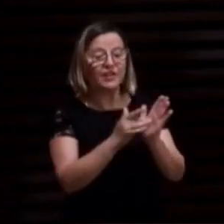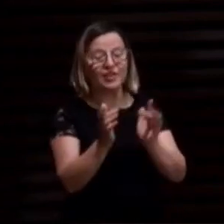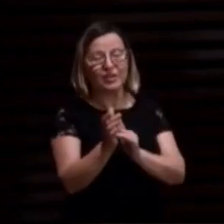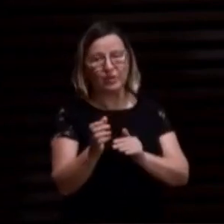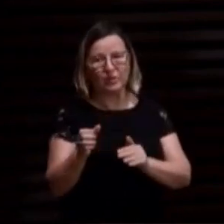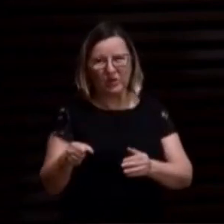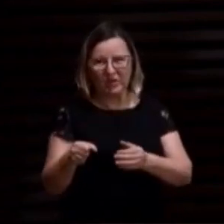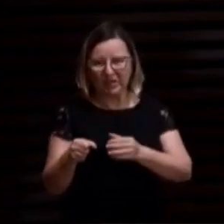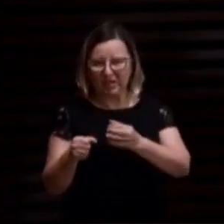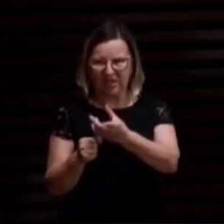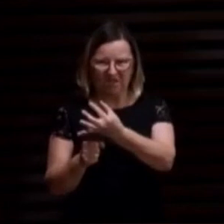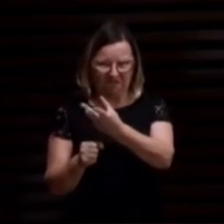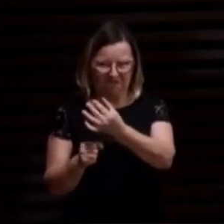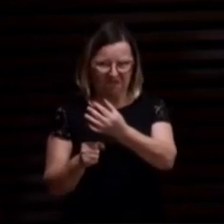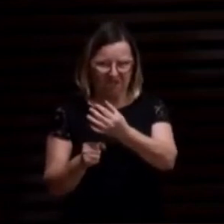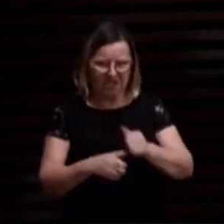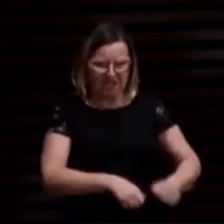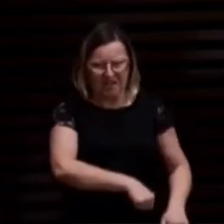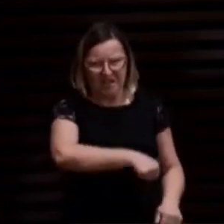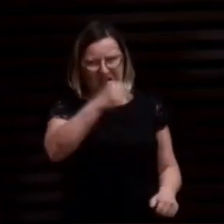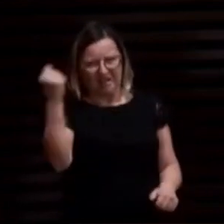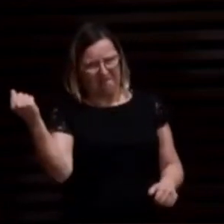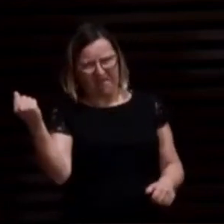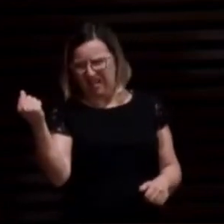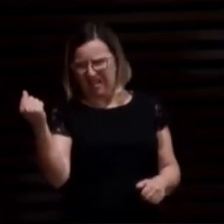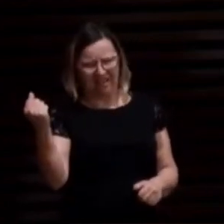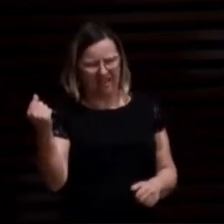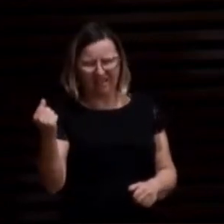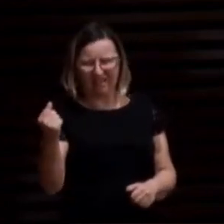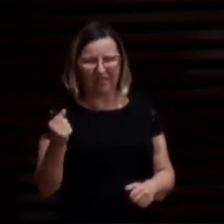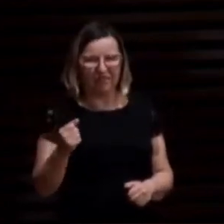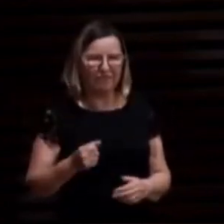lanterna, com espadas, com armas,